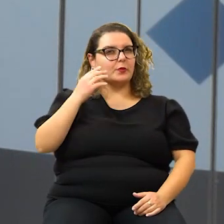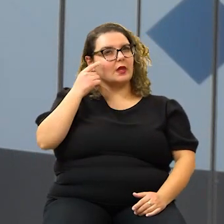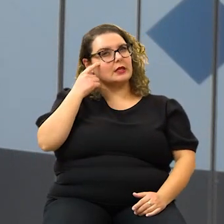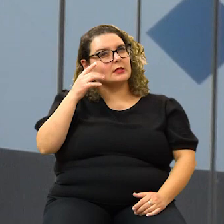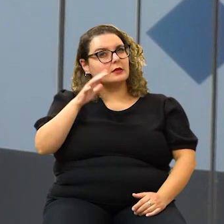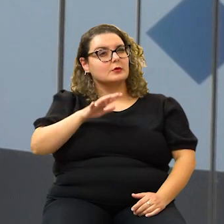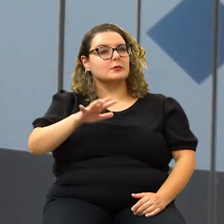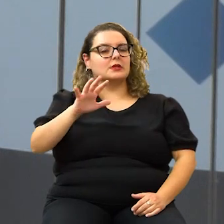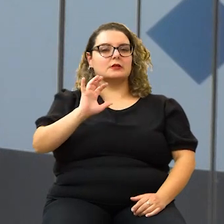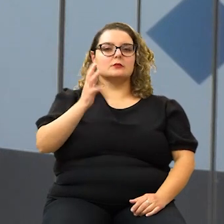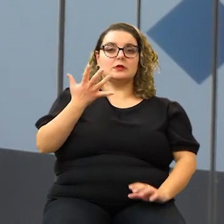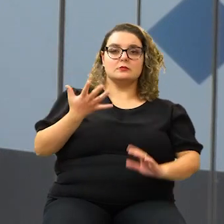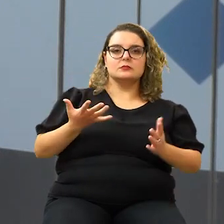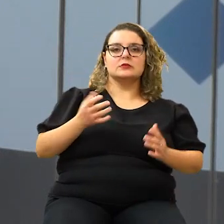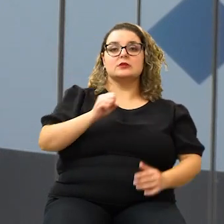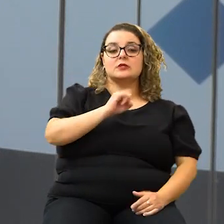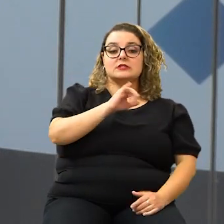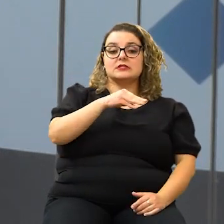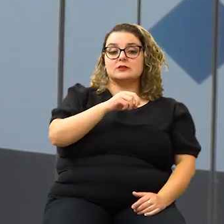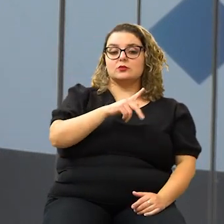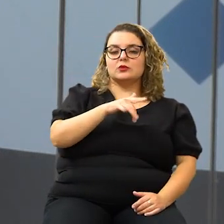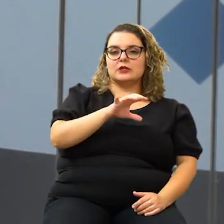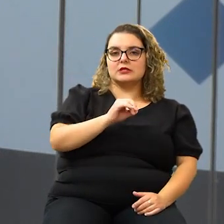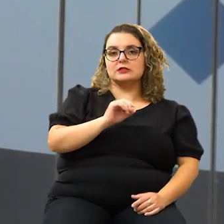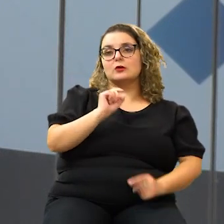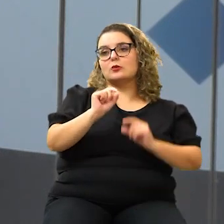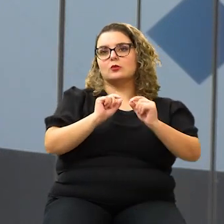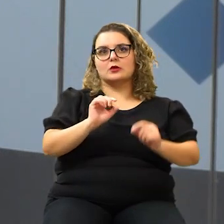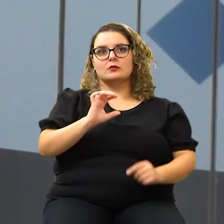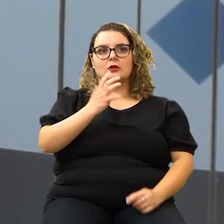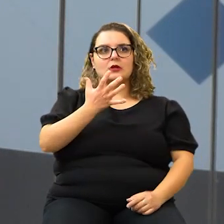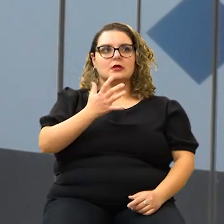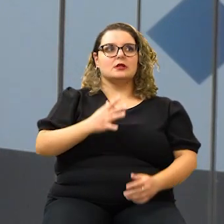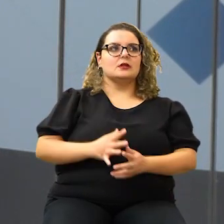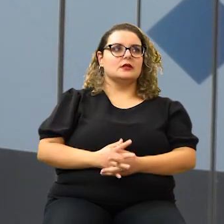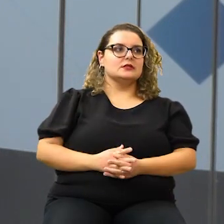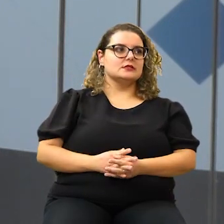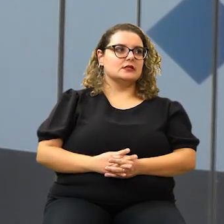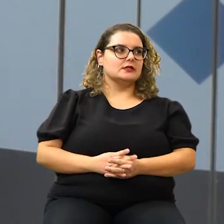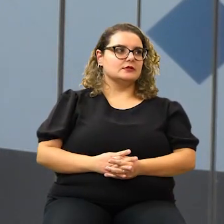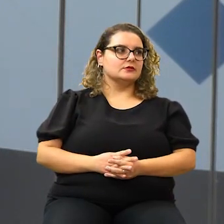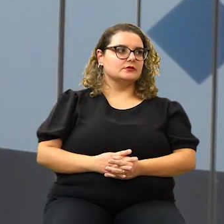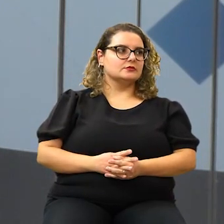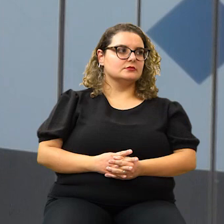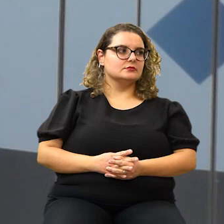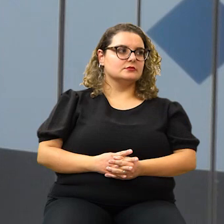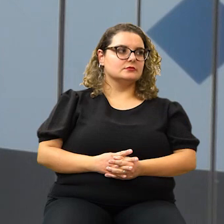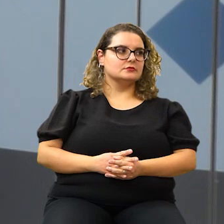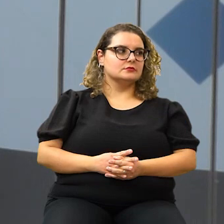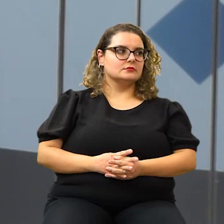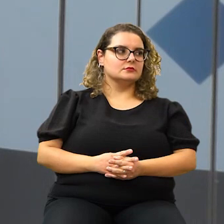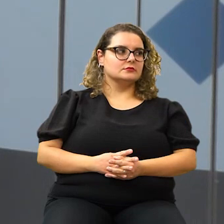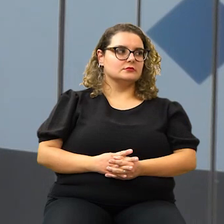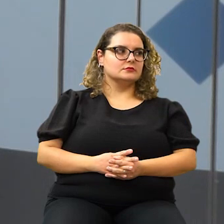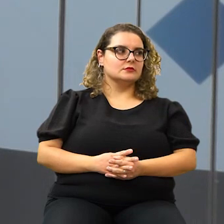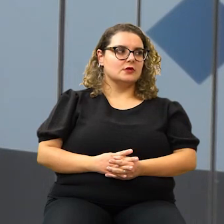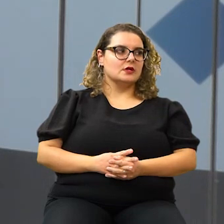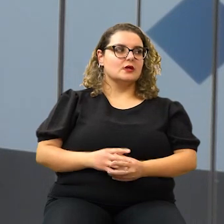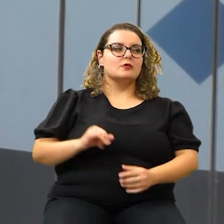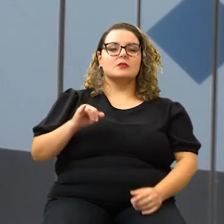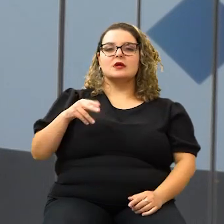essa simulação, né, do que vai acontecer e é uma